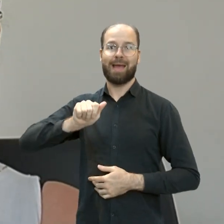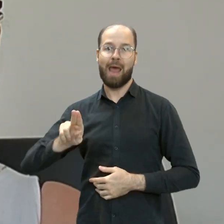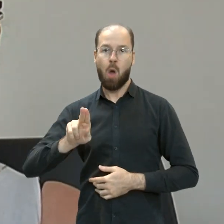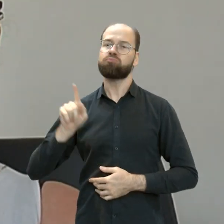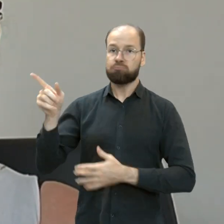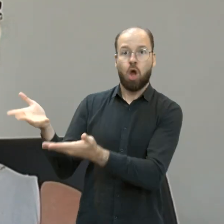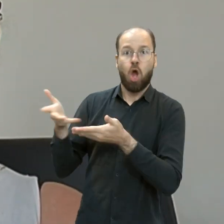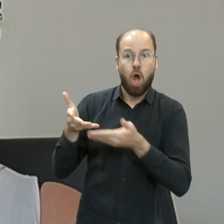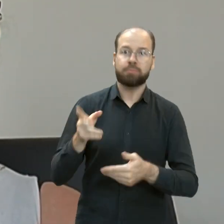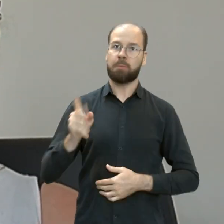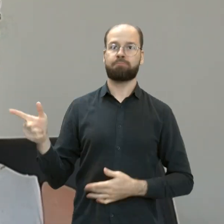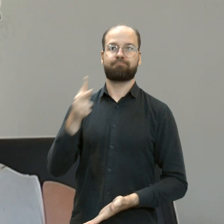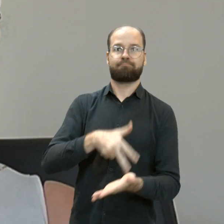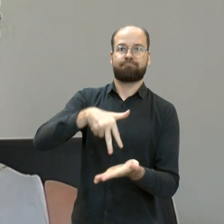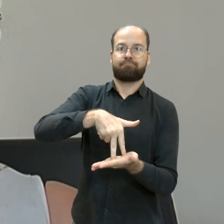de fato,